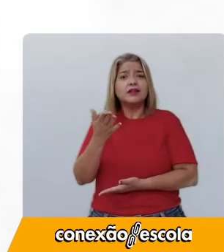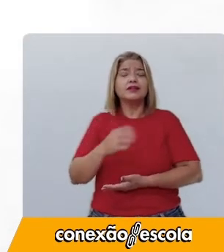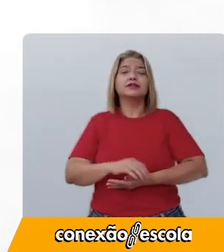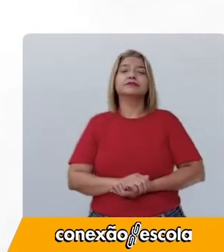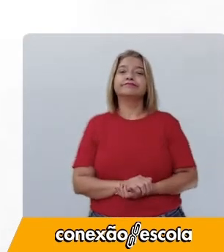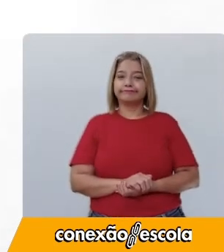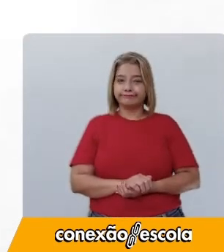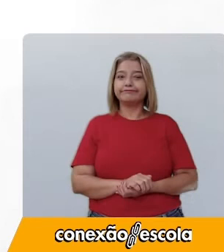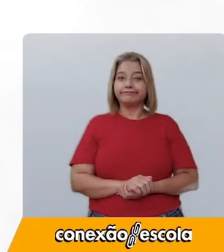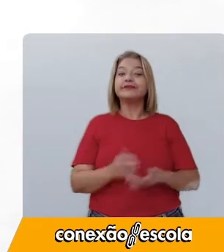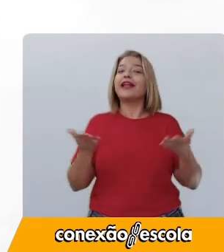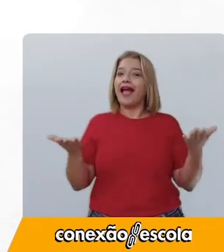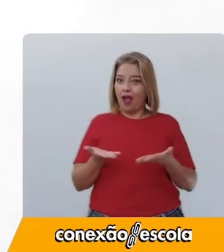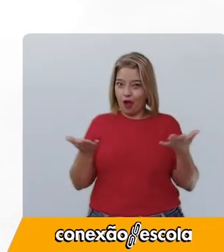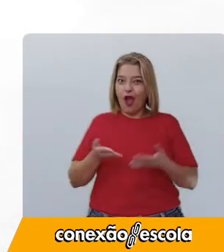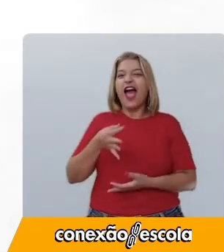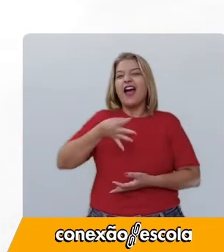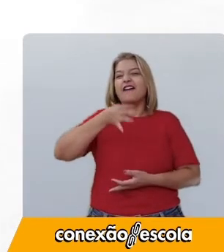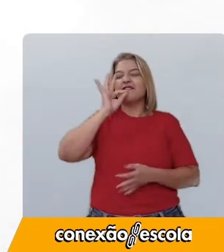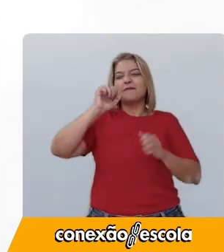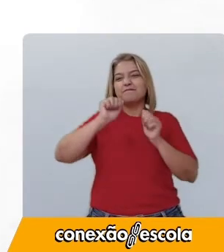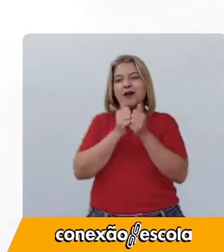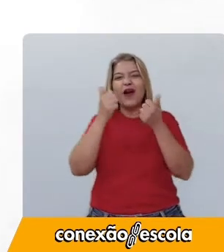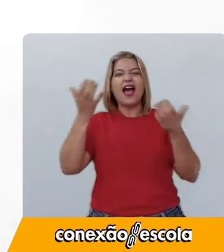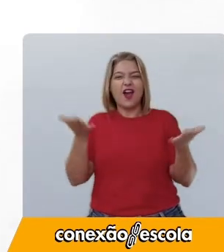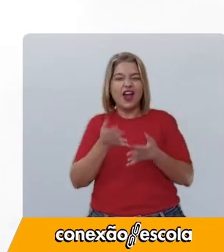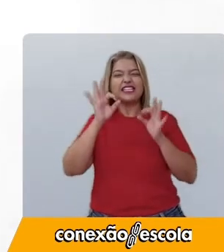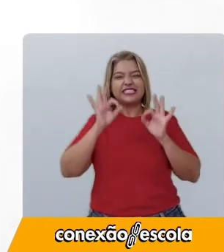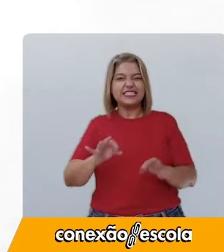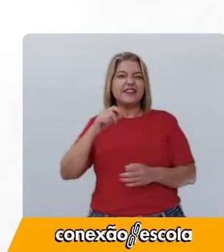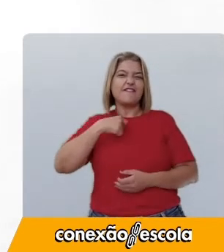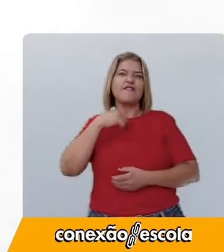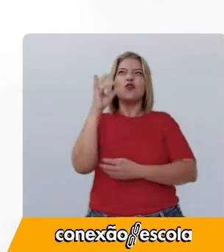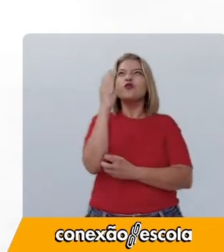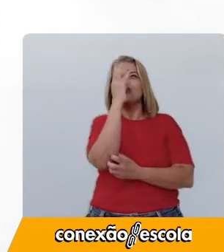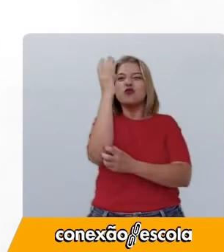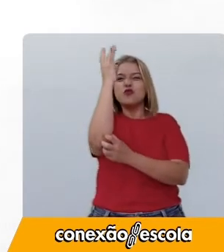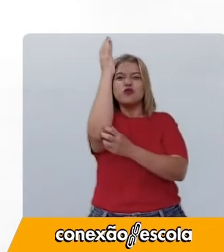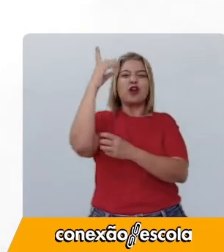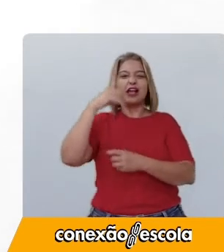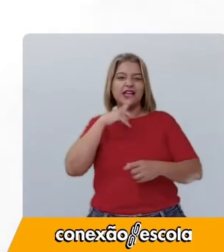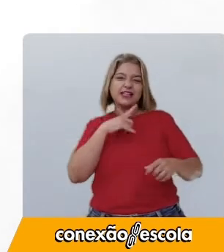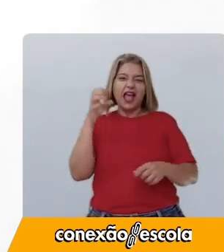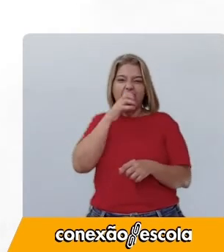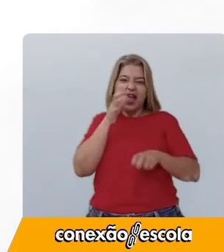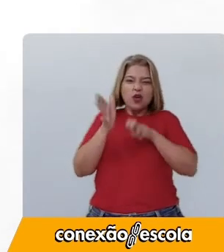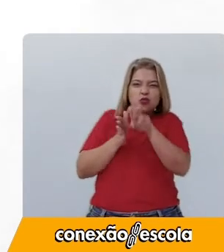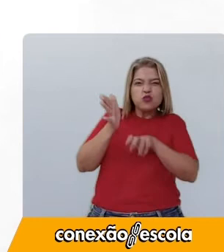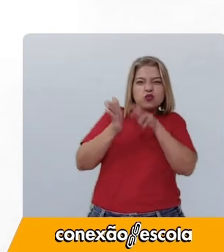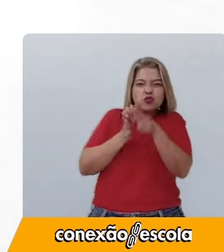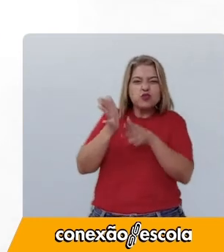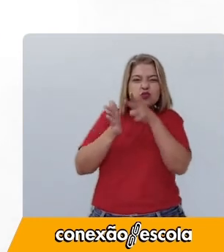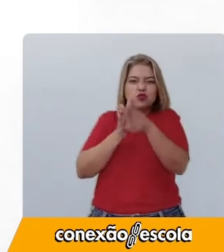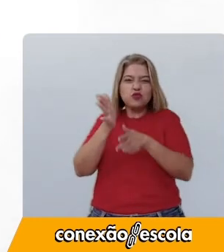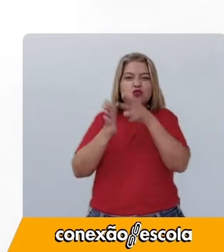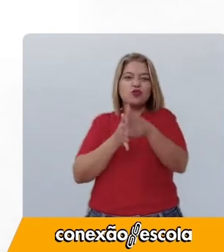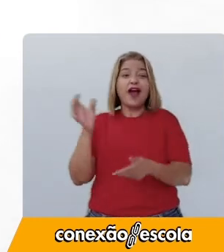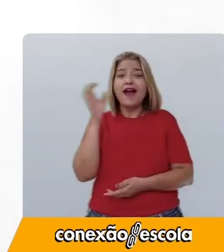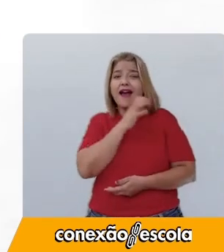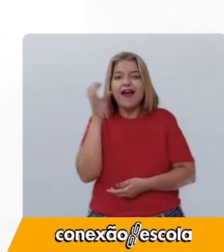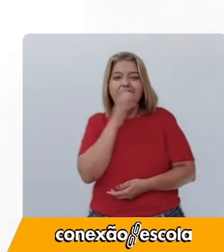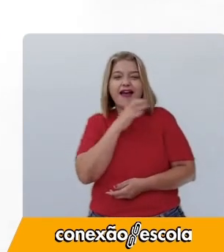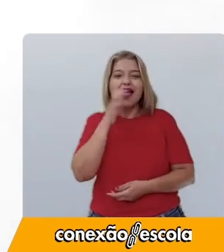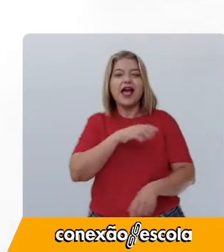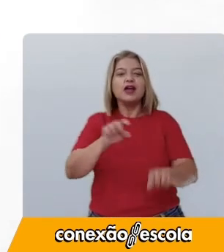maquinista? Agora sim, café com pão, agora sim voa a fumaça, corre cerca, e seu foguista,